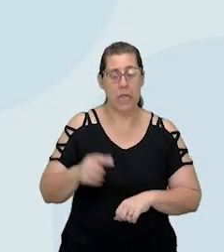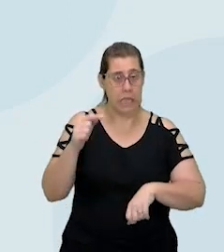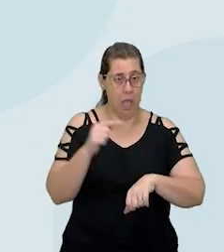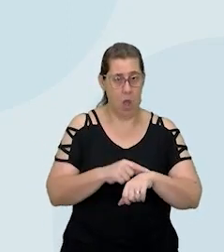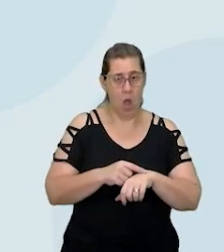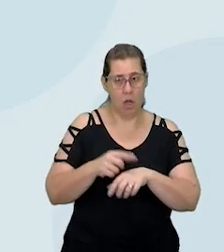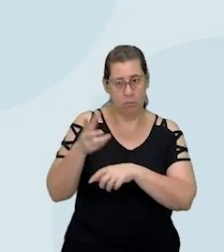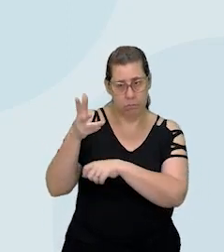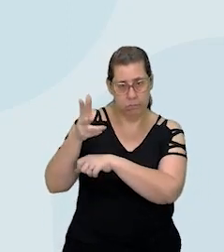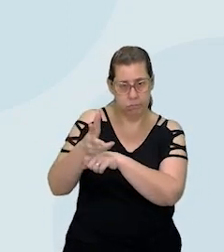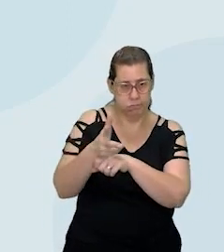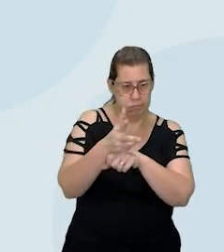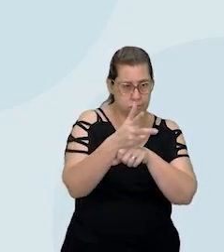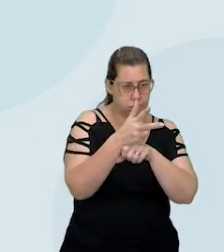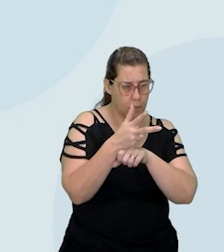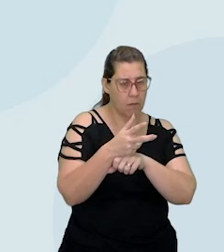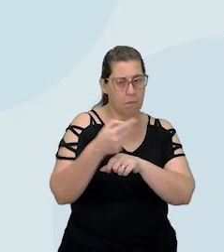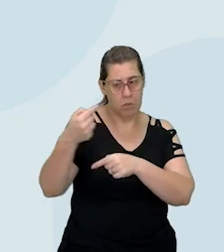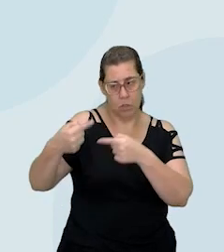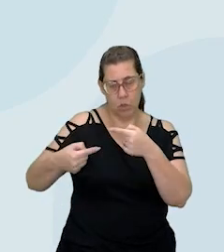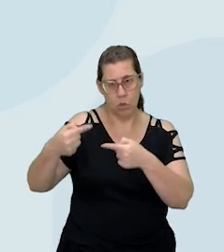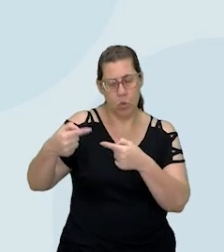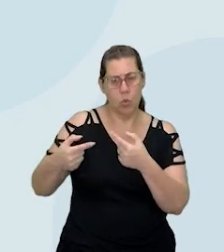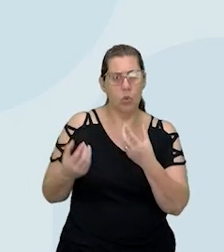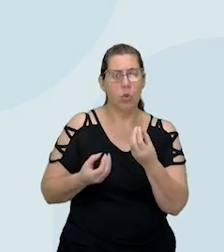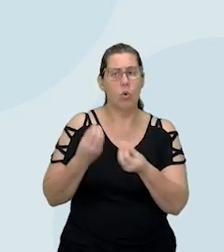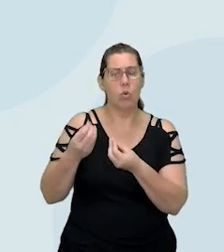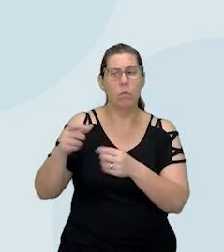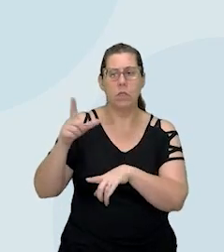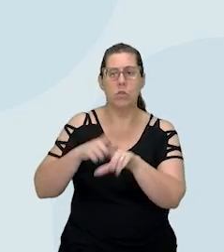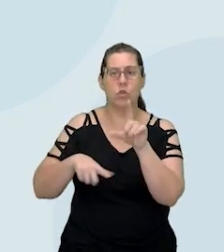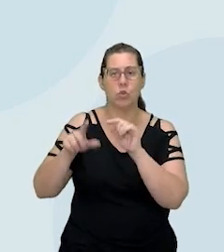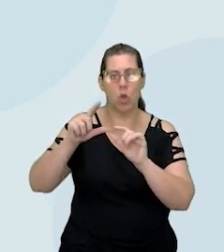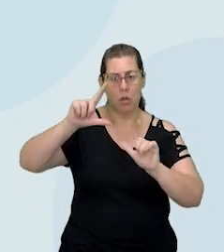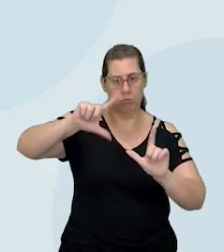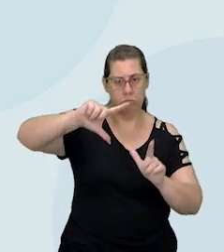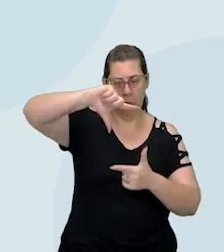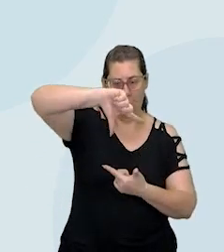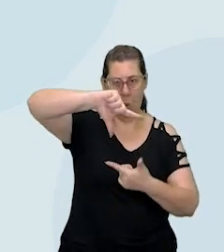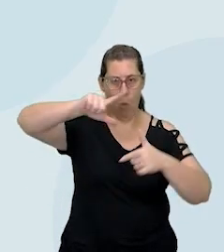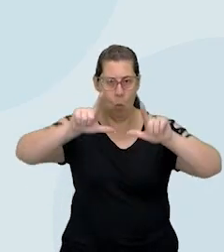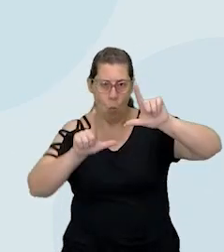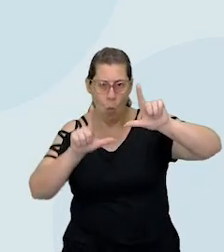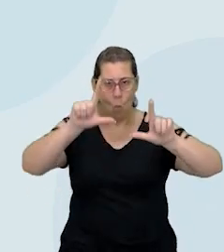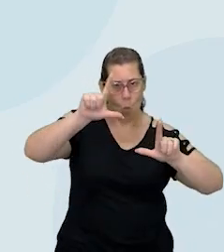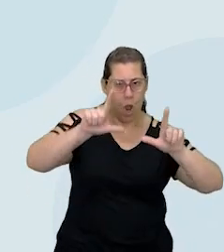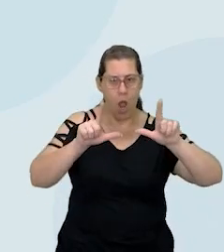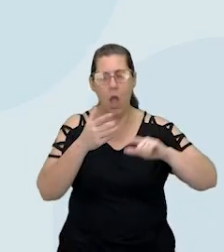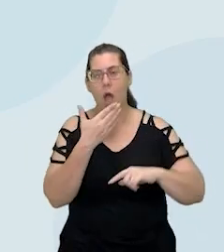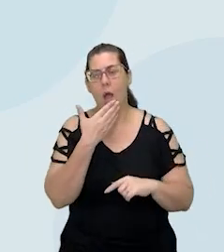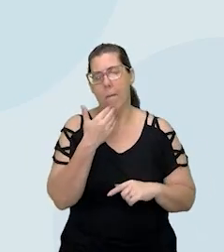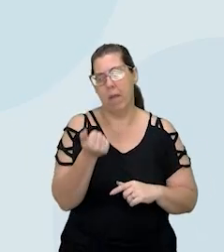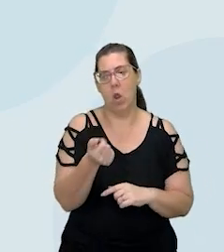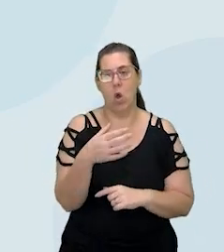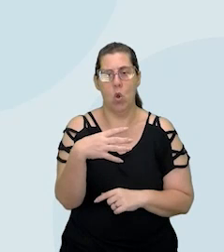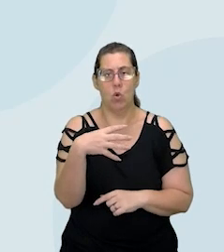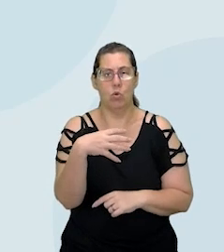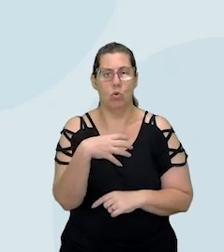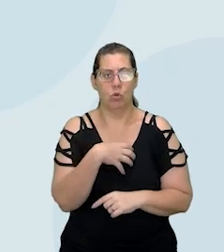imagens, problematize como as escolhas dos enquadramentos determinam o modo